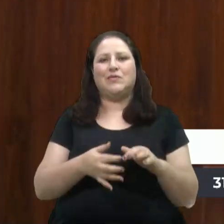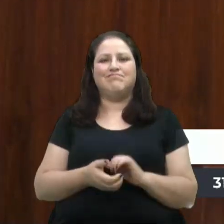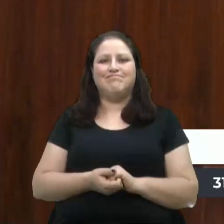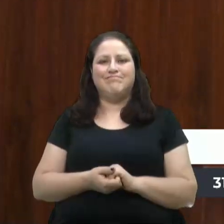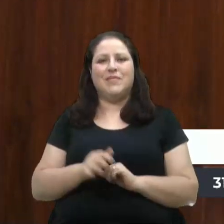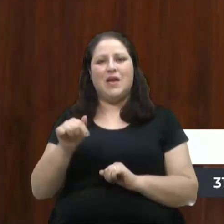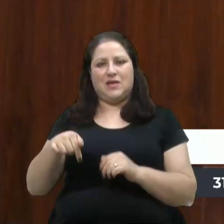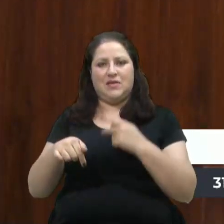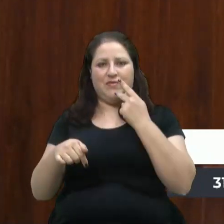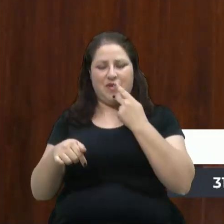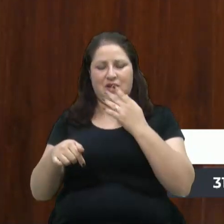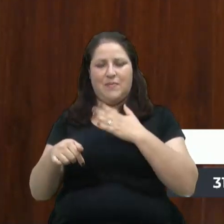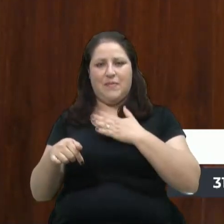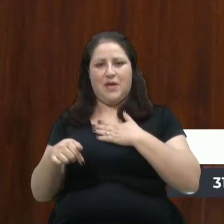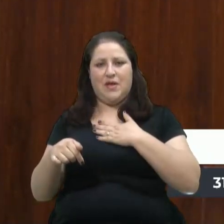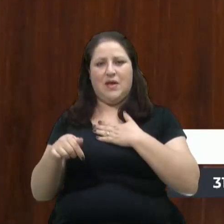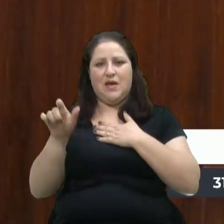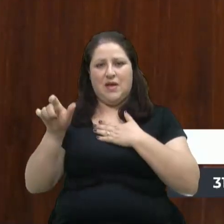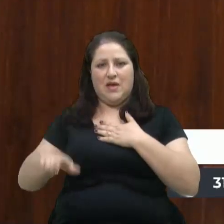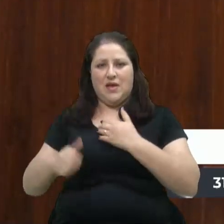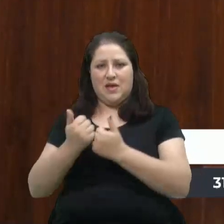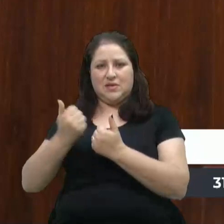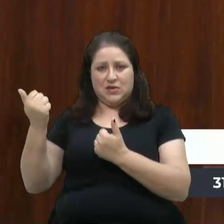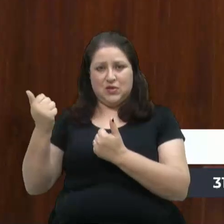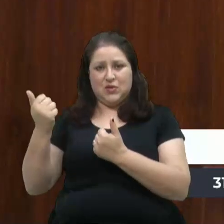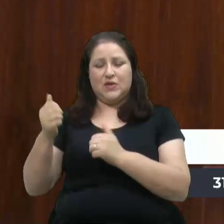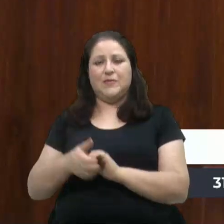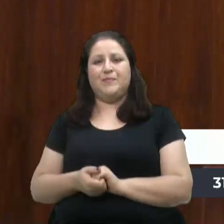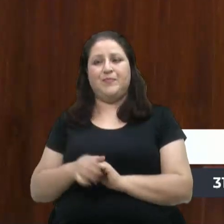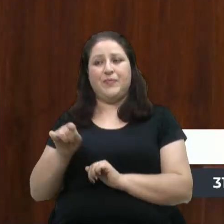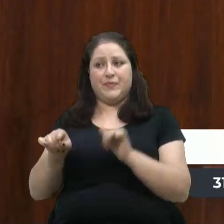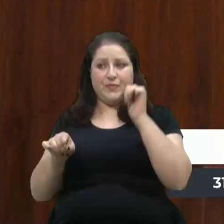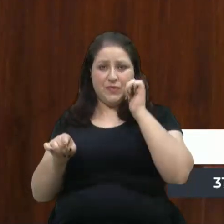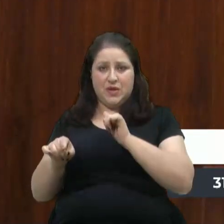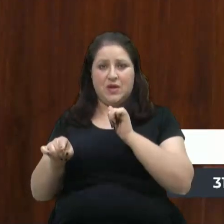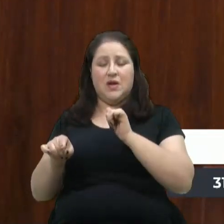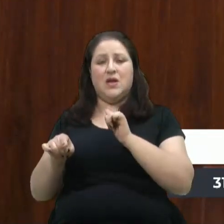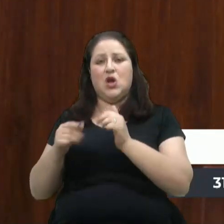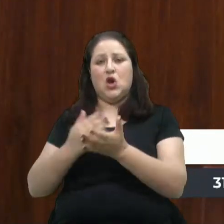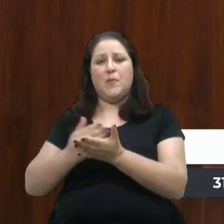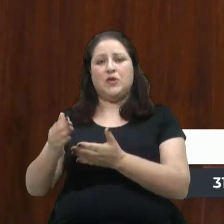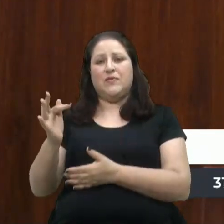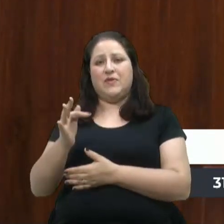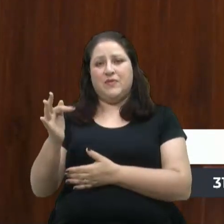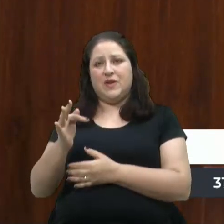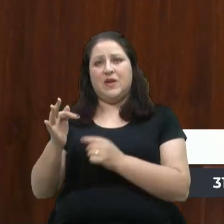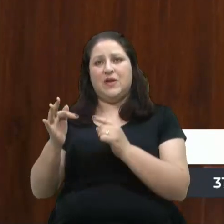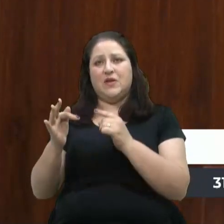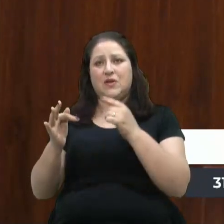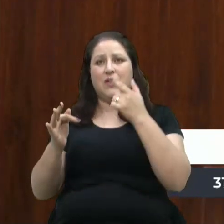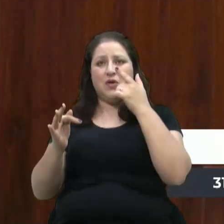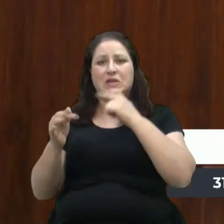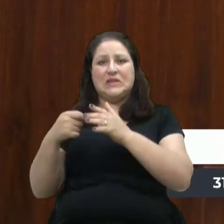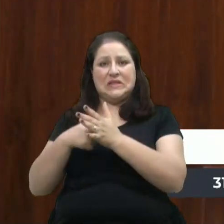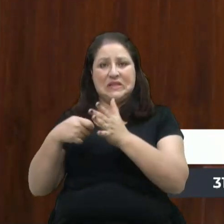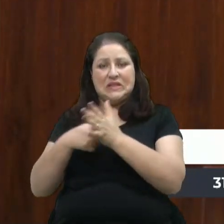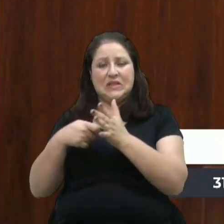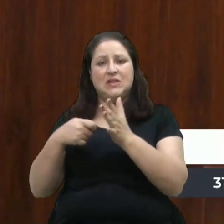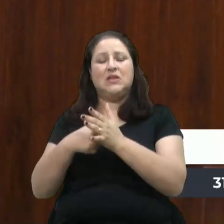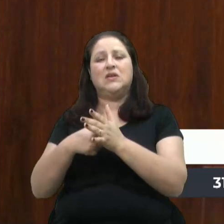da minha da minha assessora ela está desde fevereiro conseguir tentando né